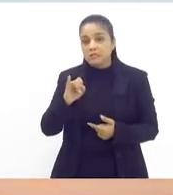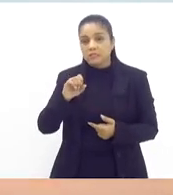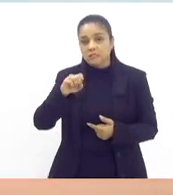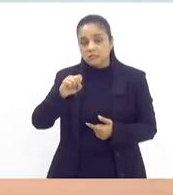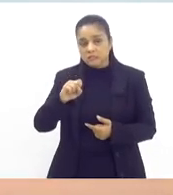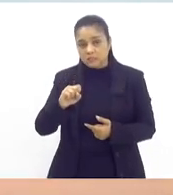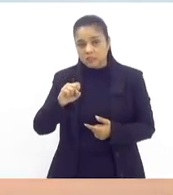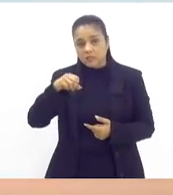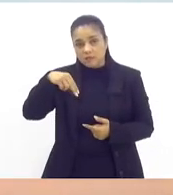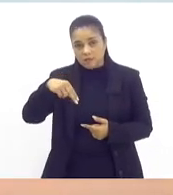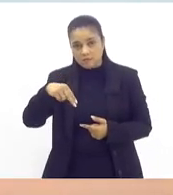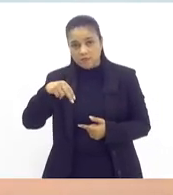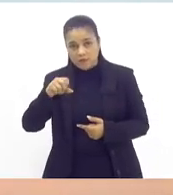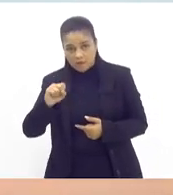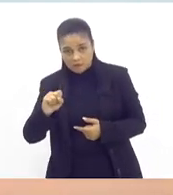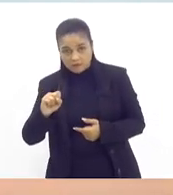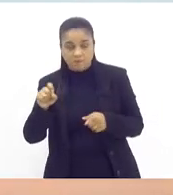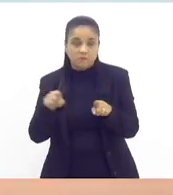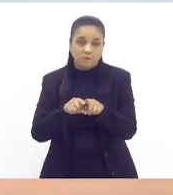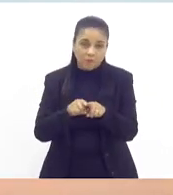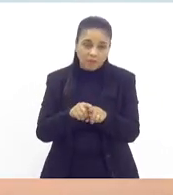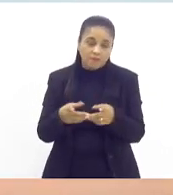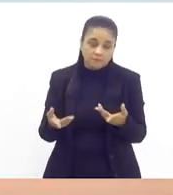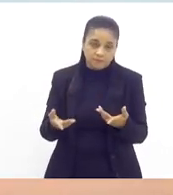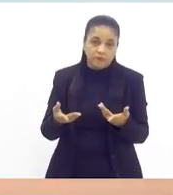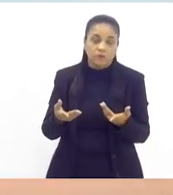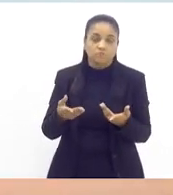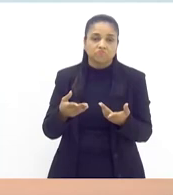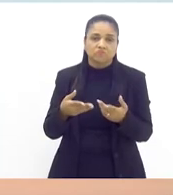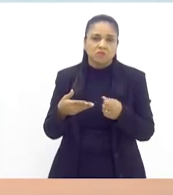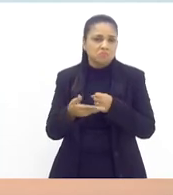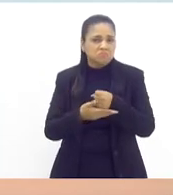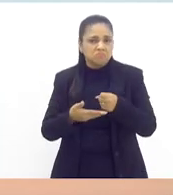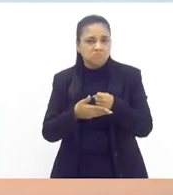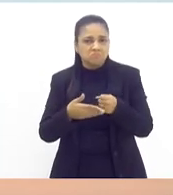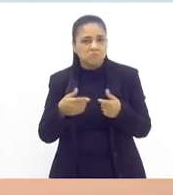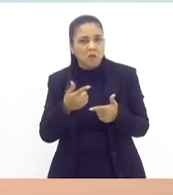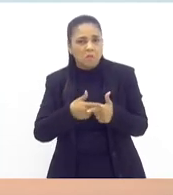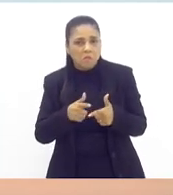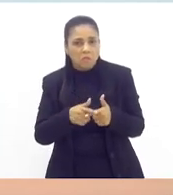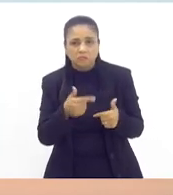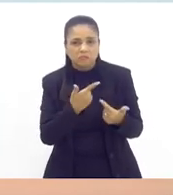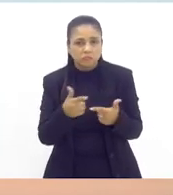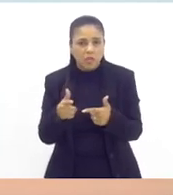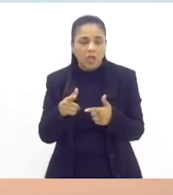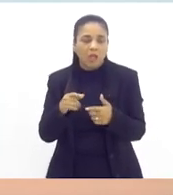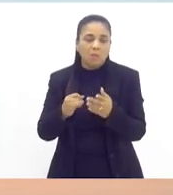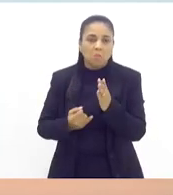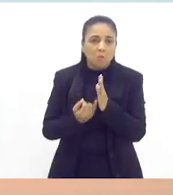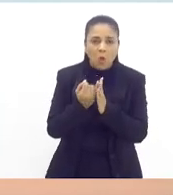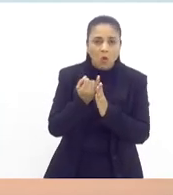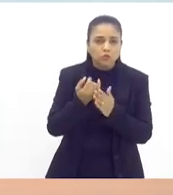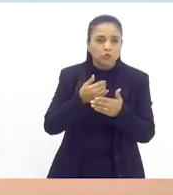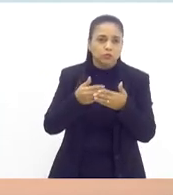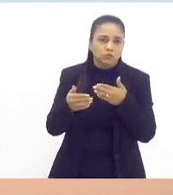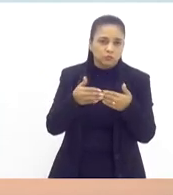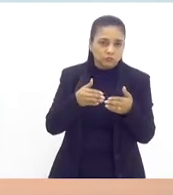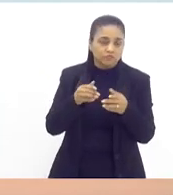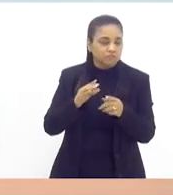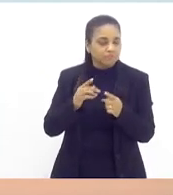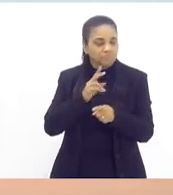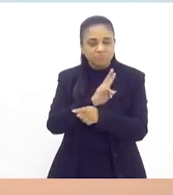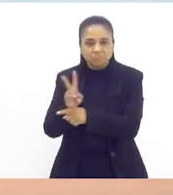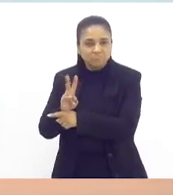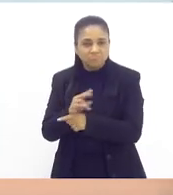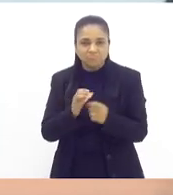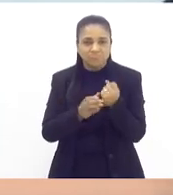essas três bases. Está certo? Não acho que seja um grande problema dizer que fora o IBS, CBS, nenhum imposto, mas, no fundo, não tem proteção. Você